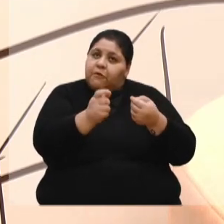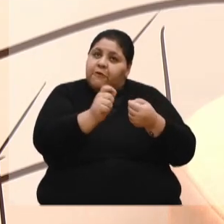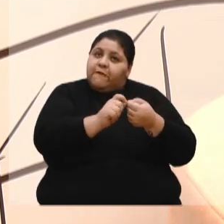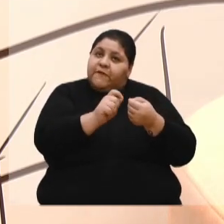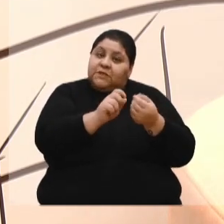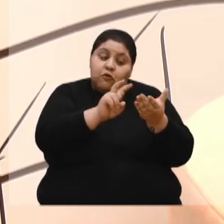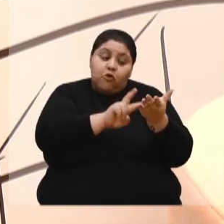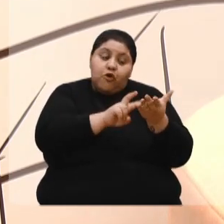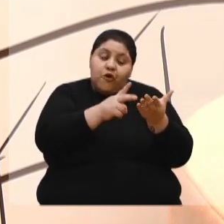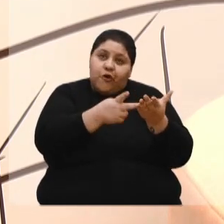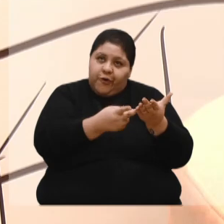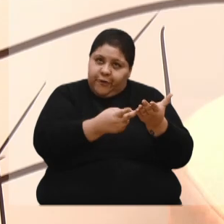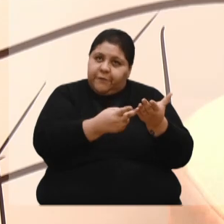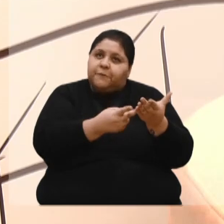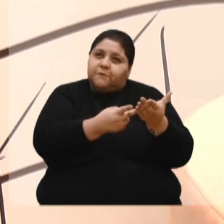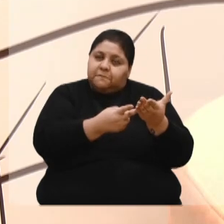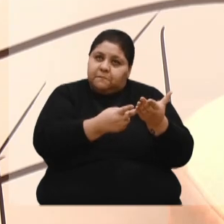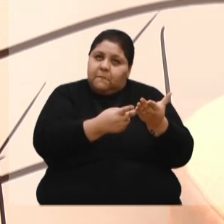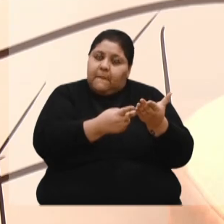fazer uma interpretação